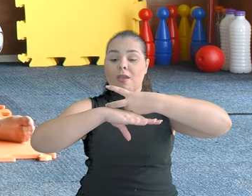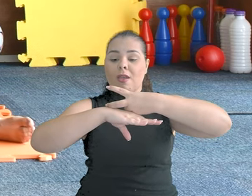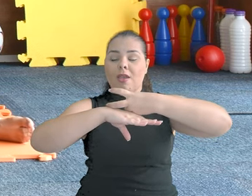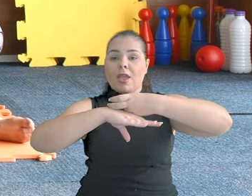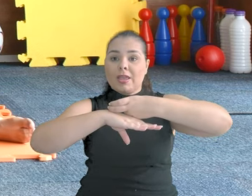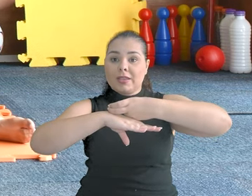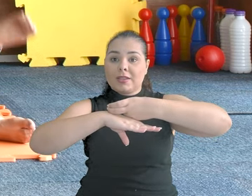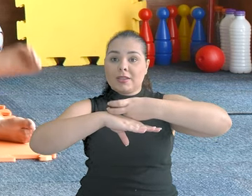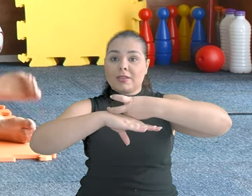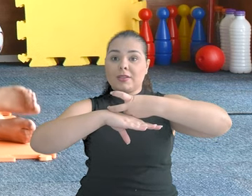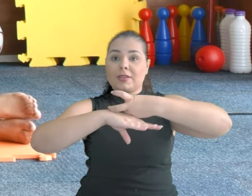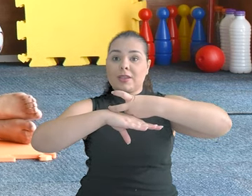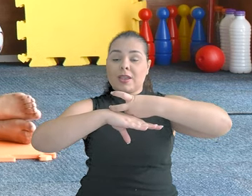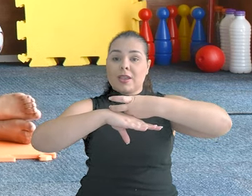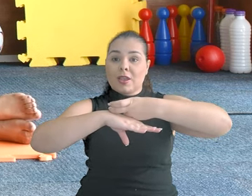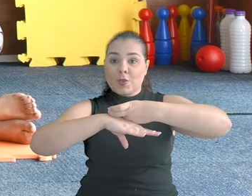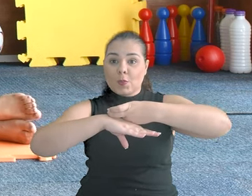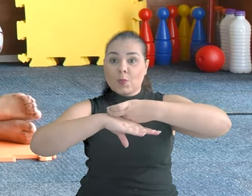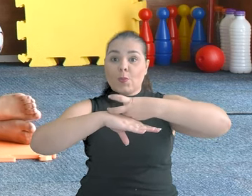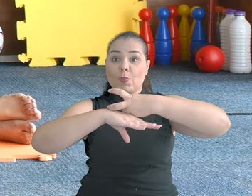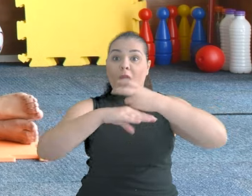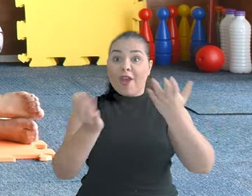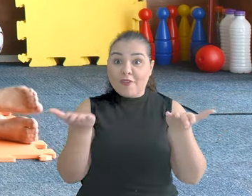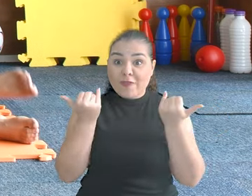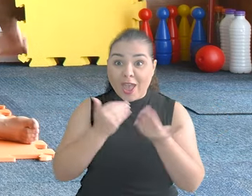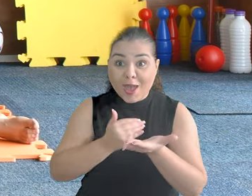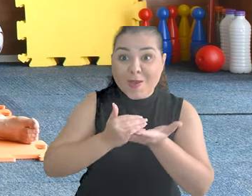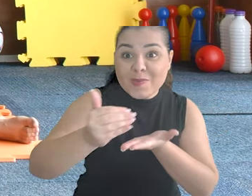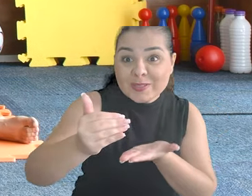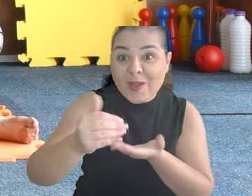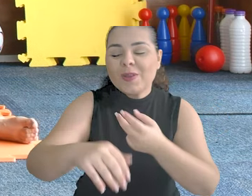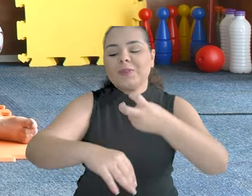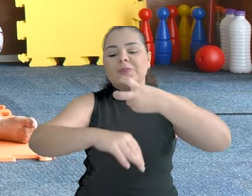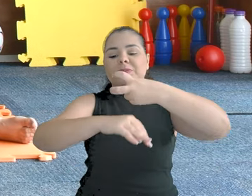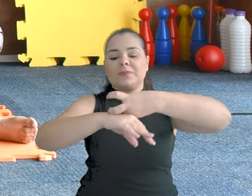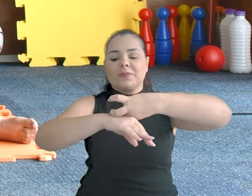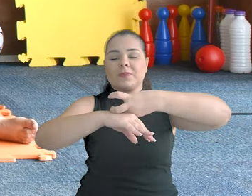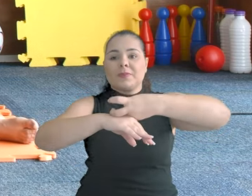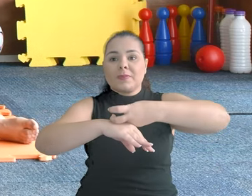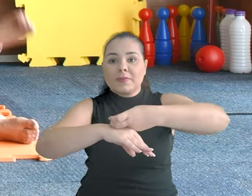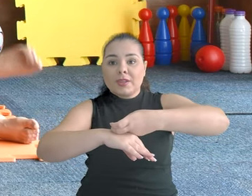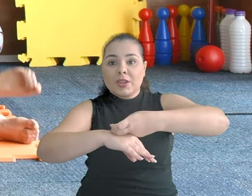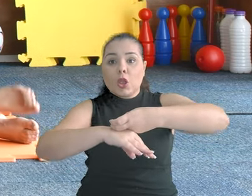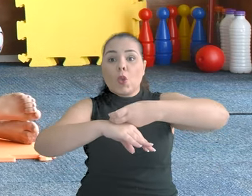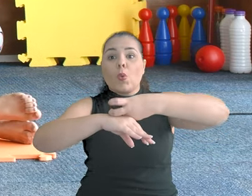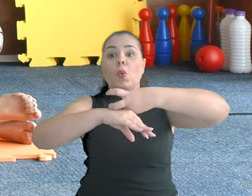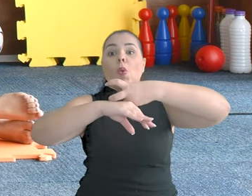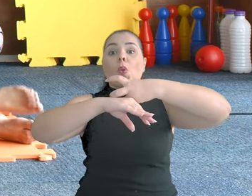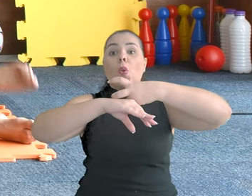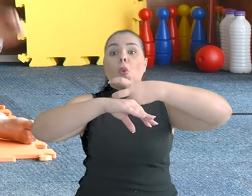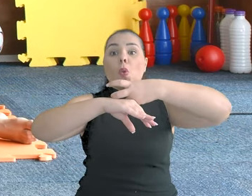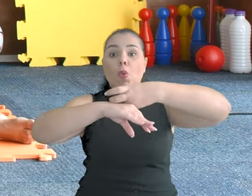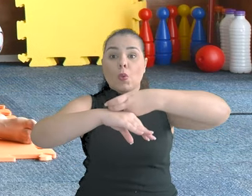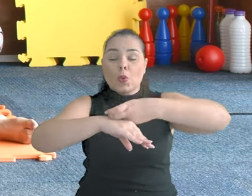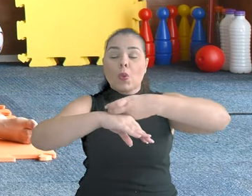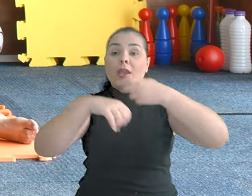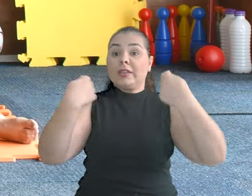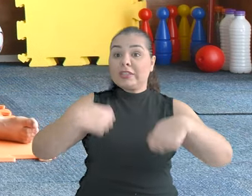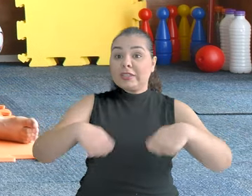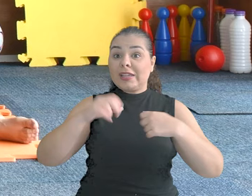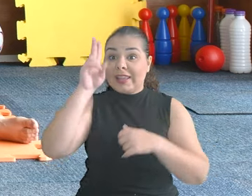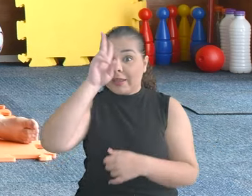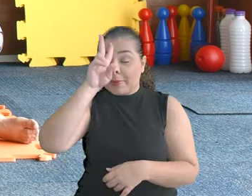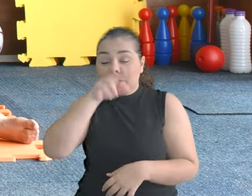Abril fechou começou valendo é só só